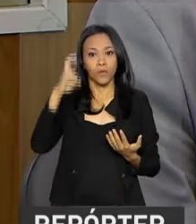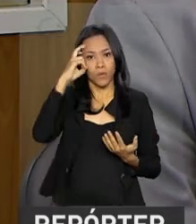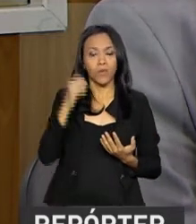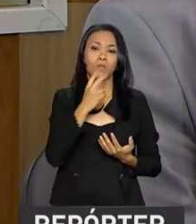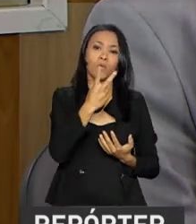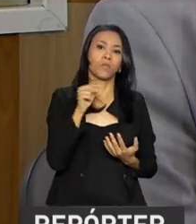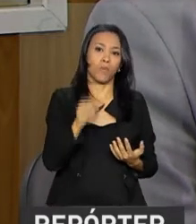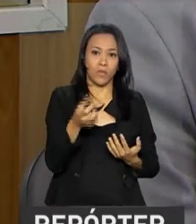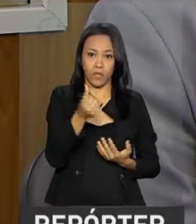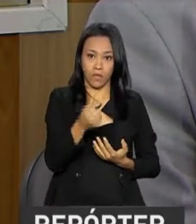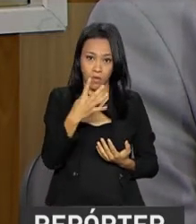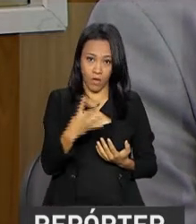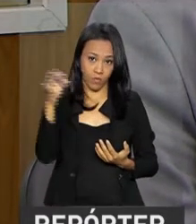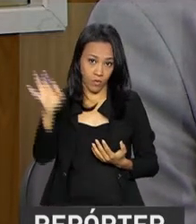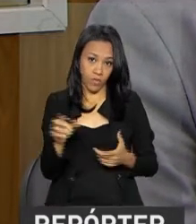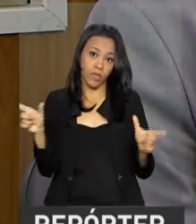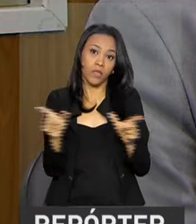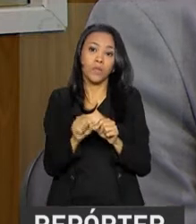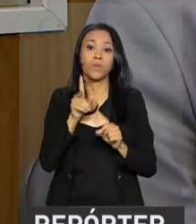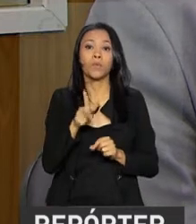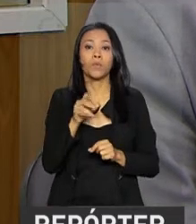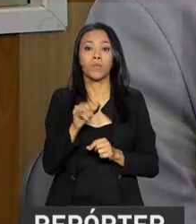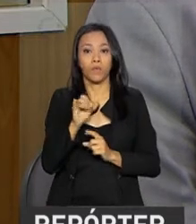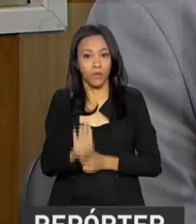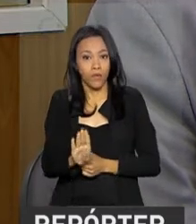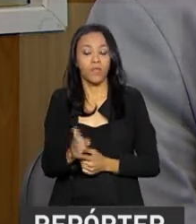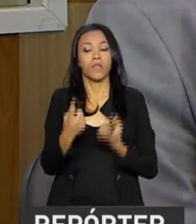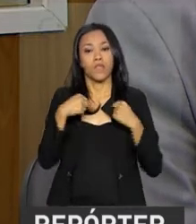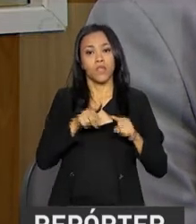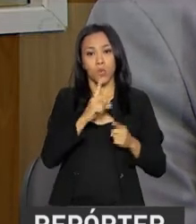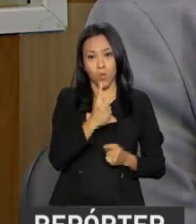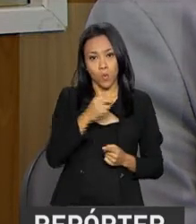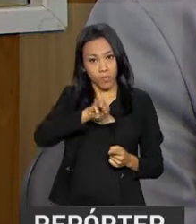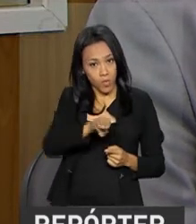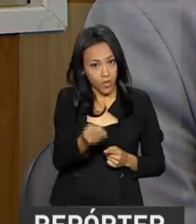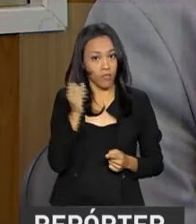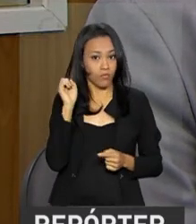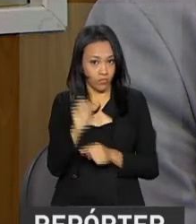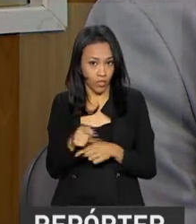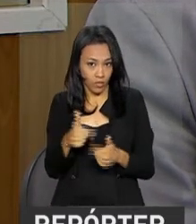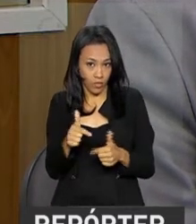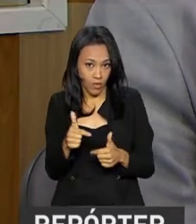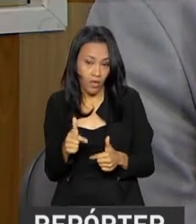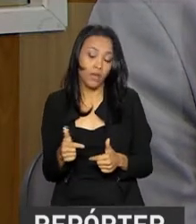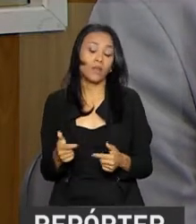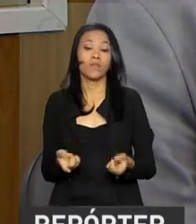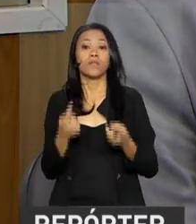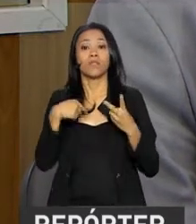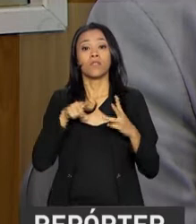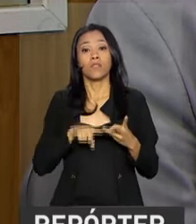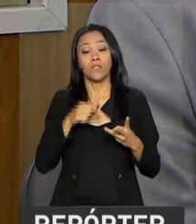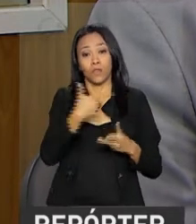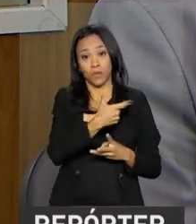pontos 64 por cento do nosso produto interno bruto é um milhão de empregos diretos sem contar os indiretos cerca de